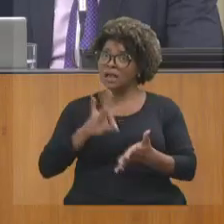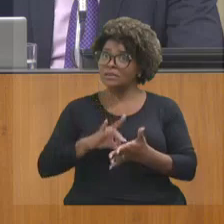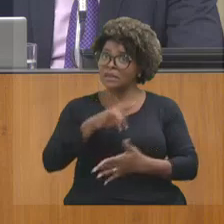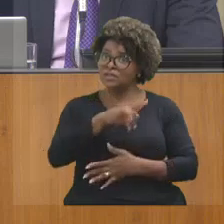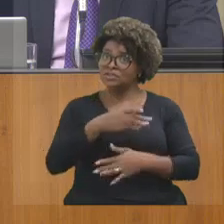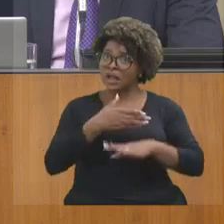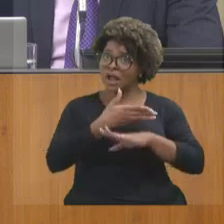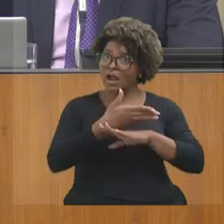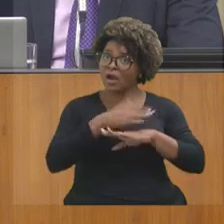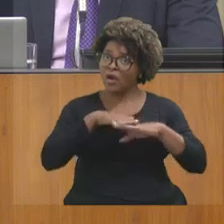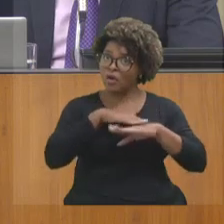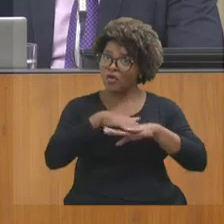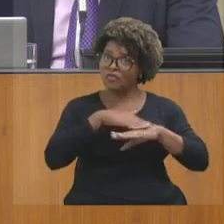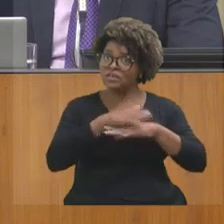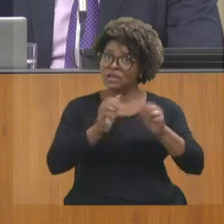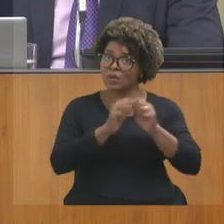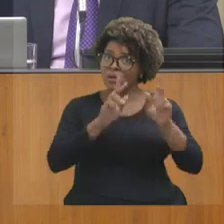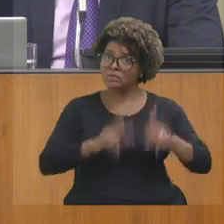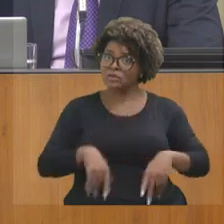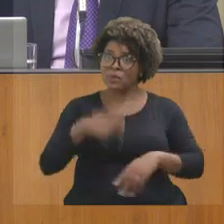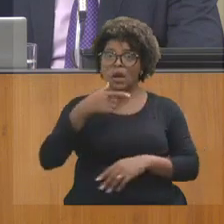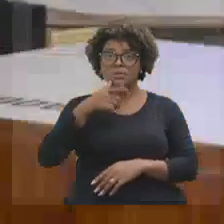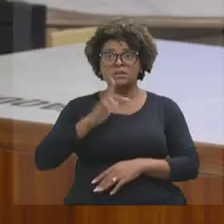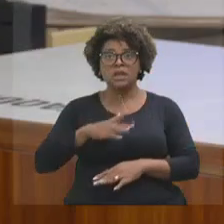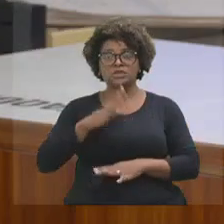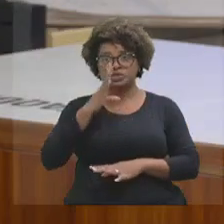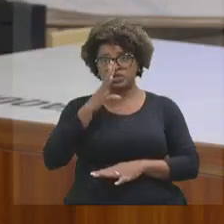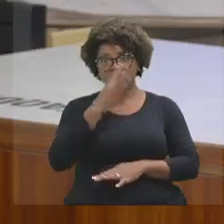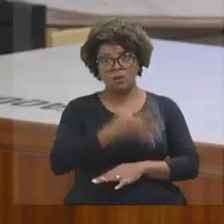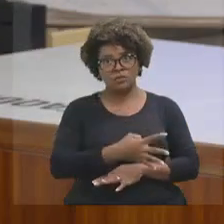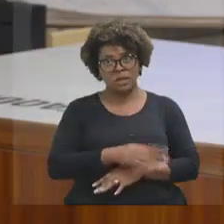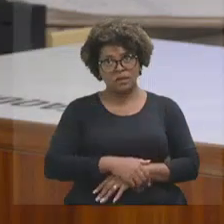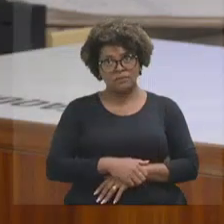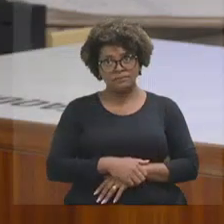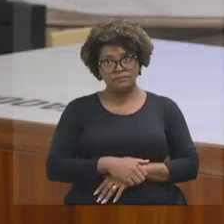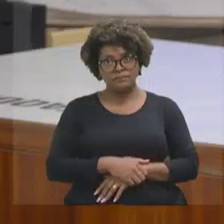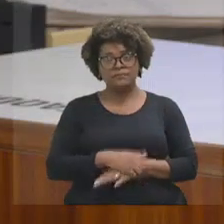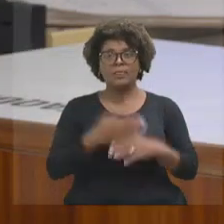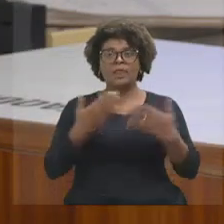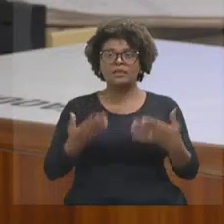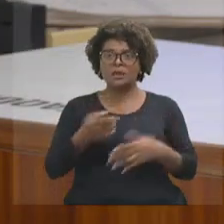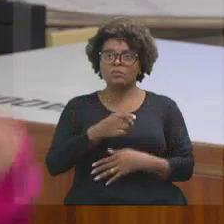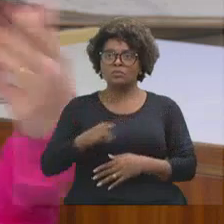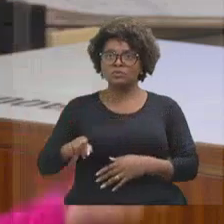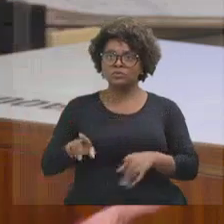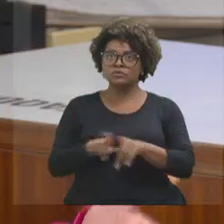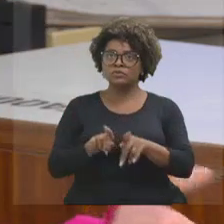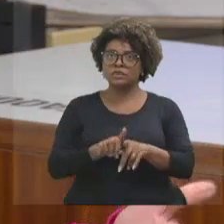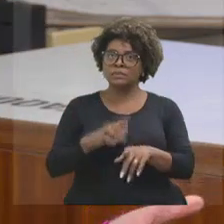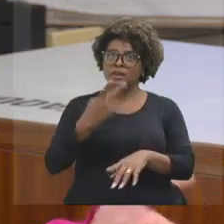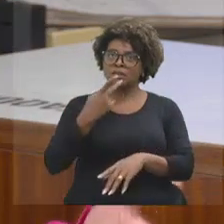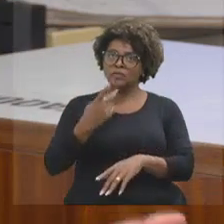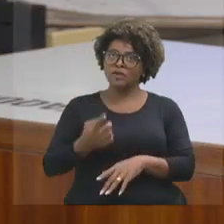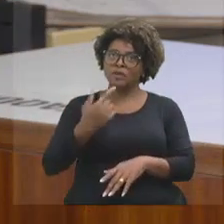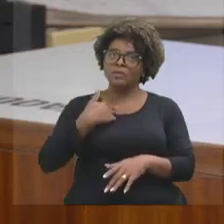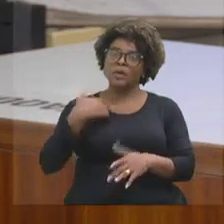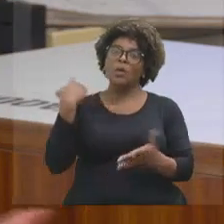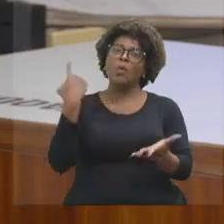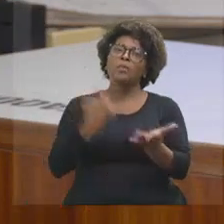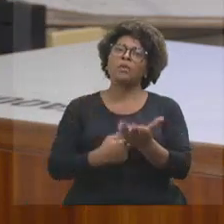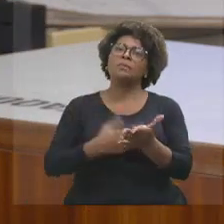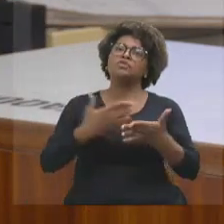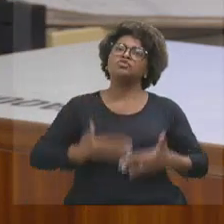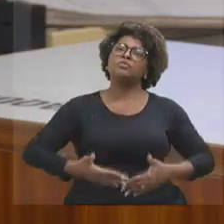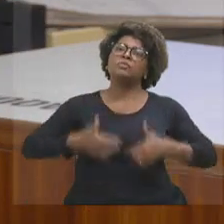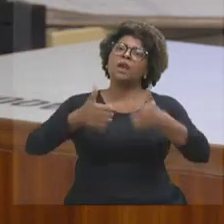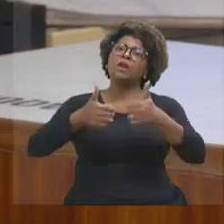antes de jogar pedra então eu acho importante fazer tudo isso por último Eu também queria deixar claro o meu compromisso como melhorar eficiência do hospital